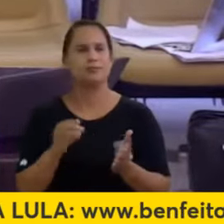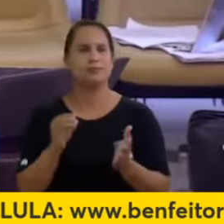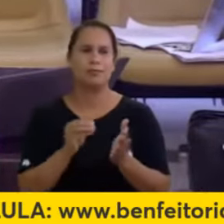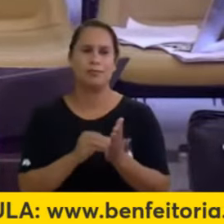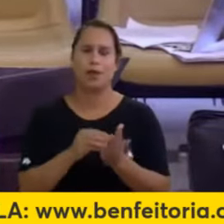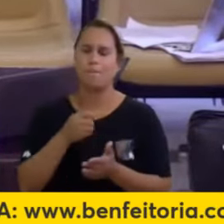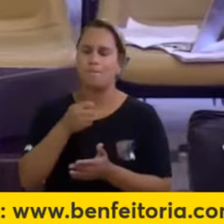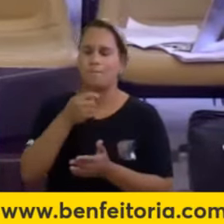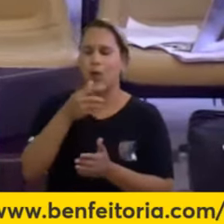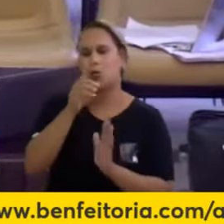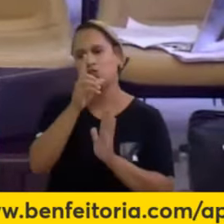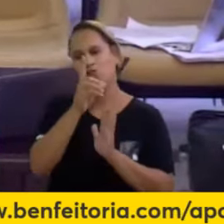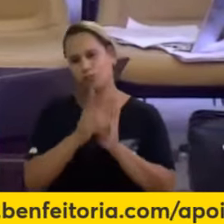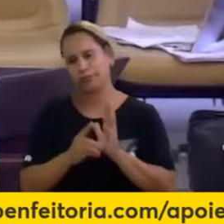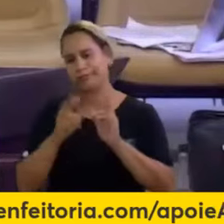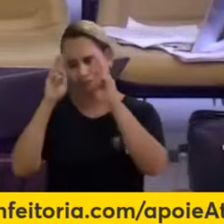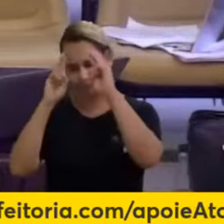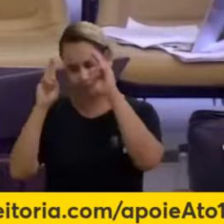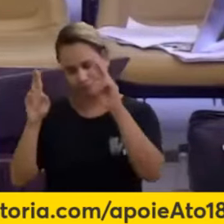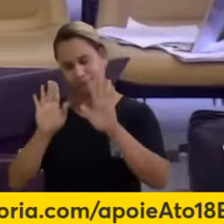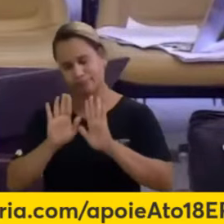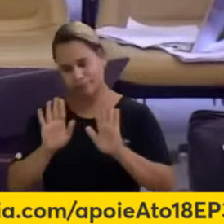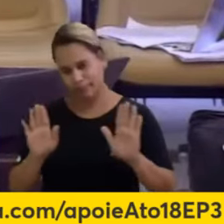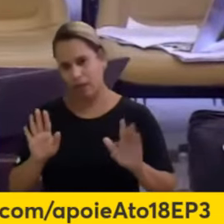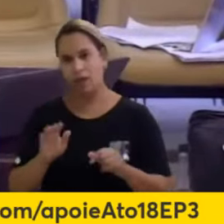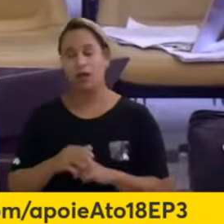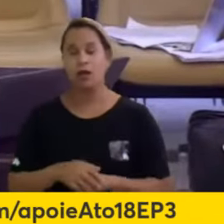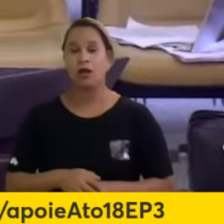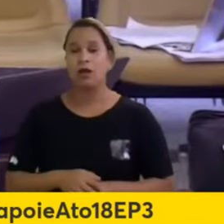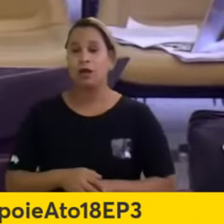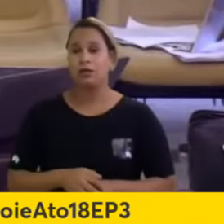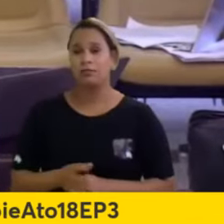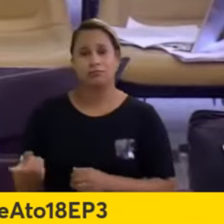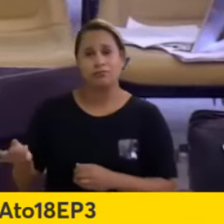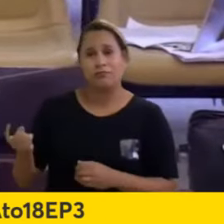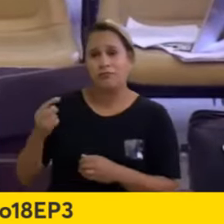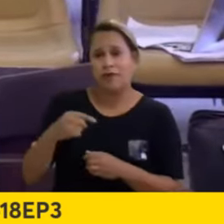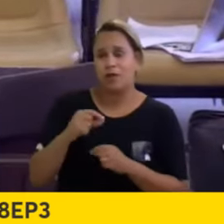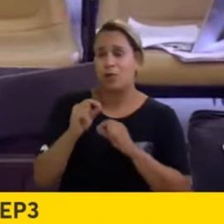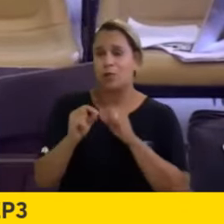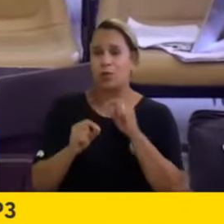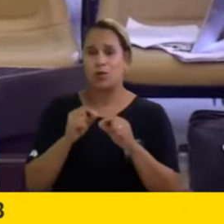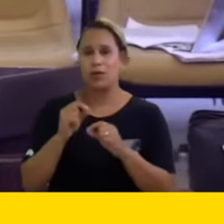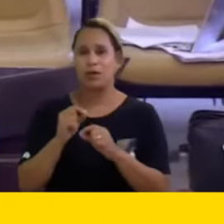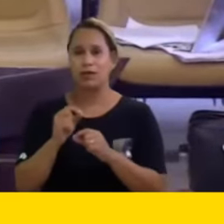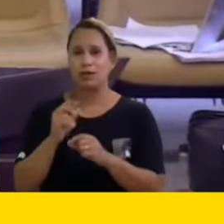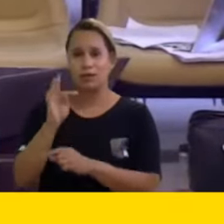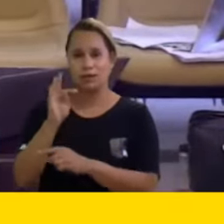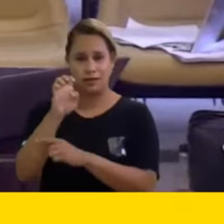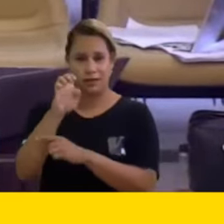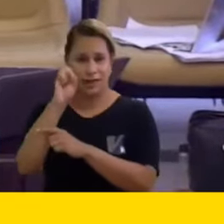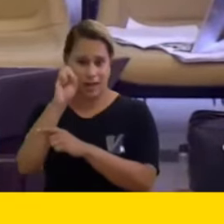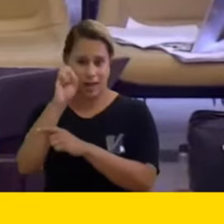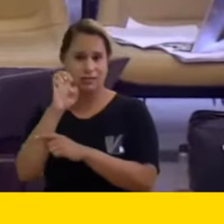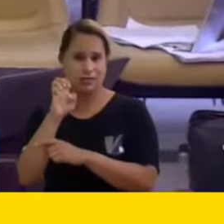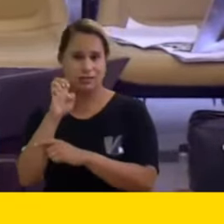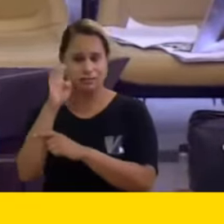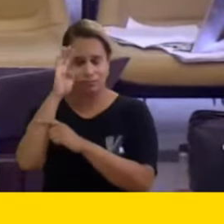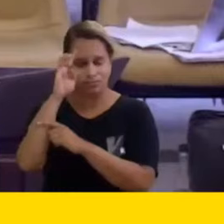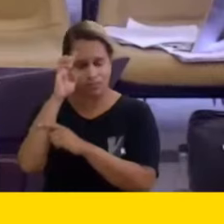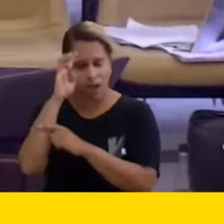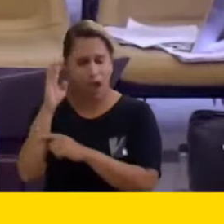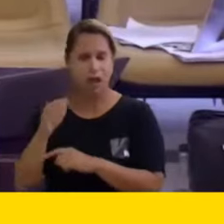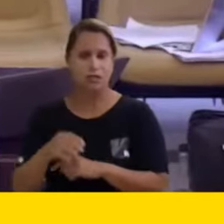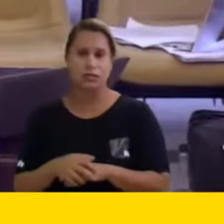respeito não veio nenhuma tese construtiva nenhuma tese construtiva Então esse elogio que é feito com